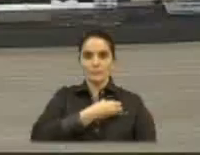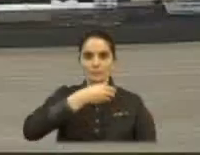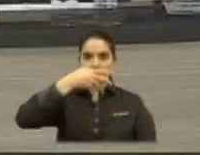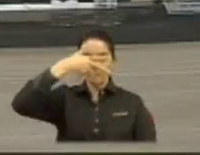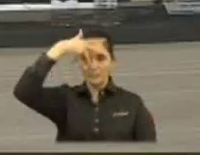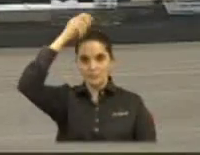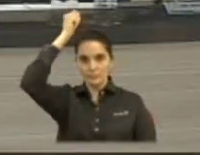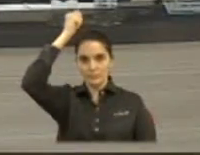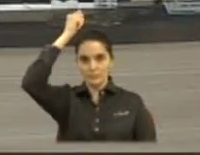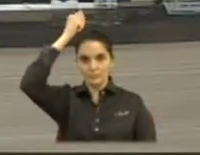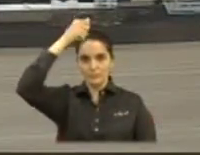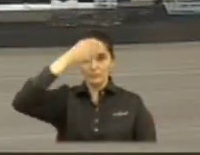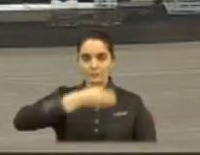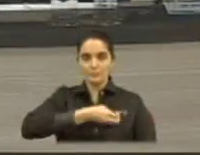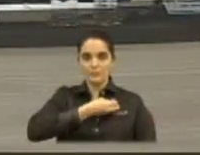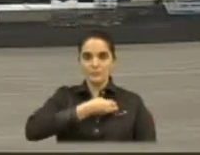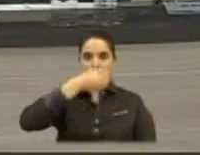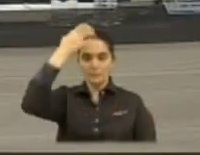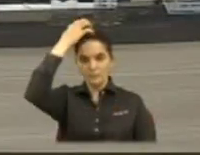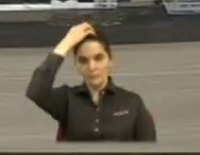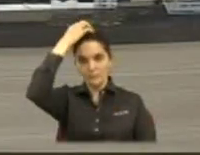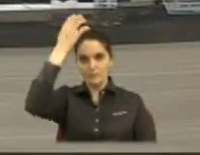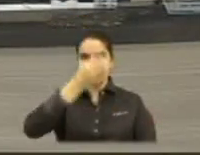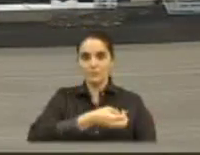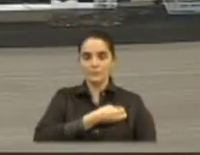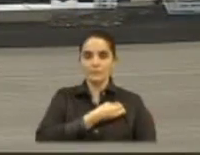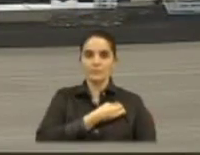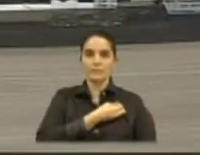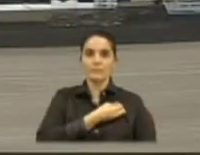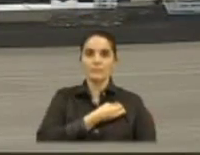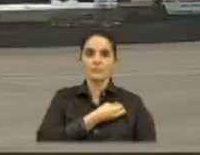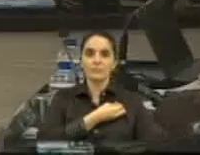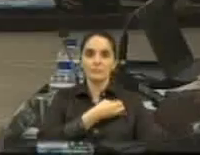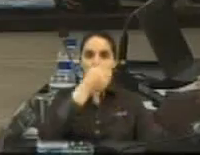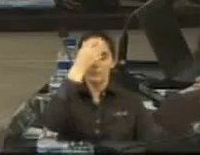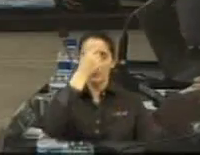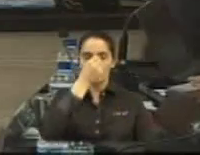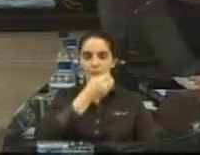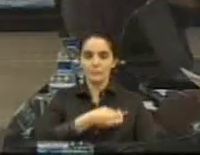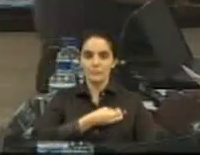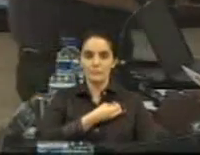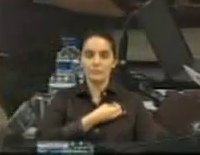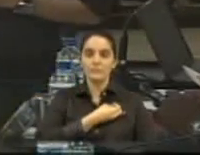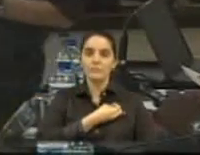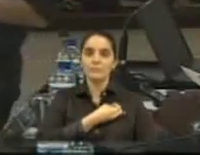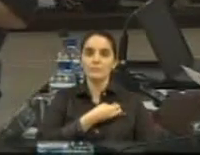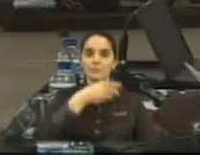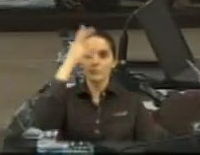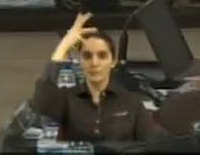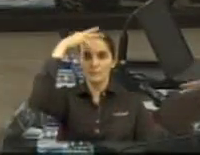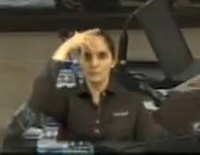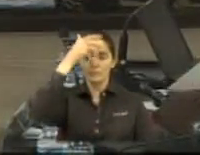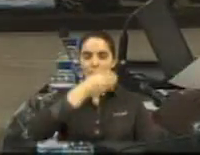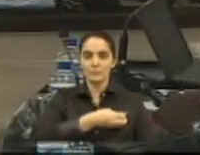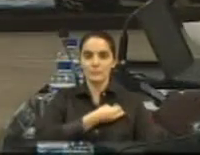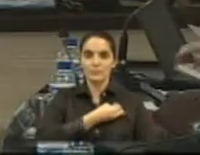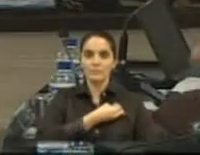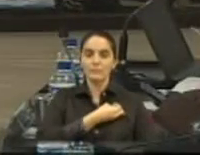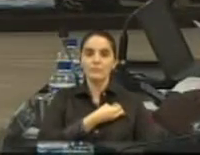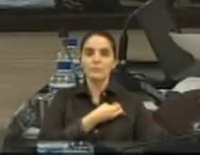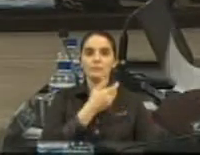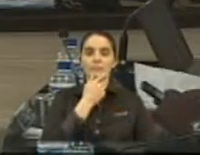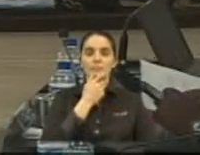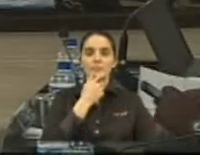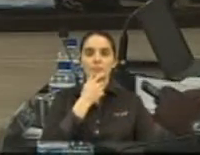Franco. Presente. Darcy Reis. Presente. Divaldo Soares Antunes. Presente, excelência. Érica Tanque. Presente,